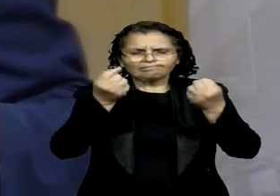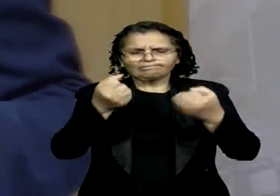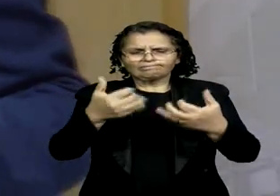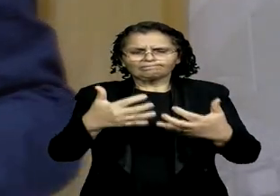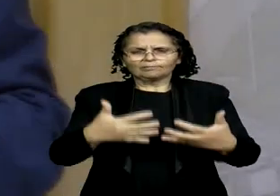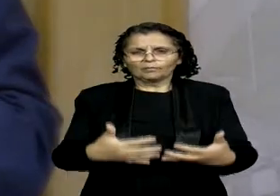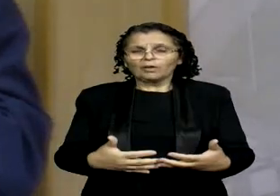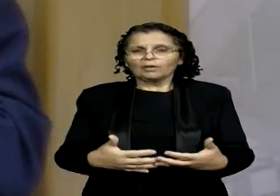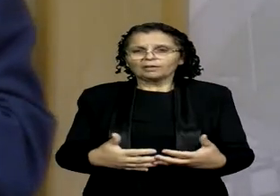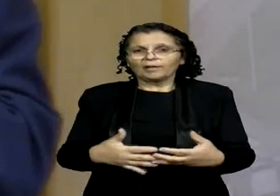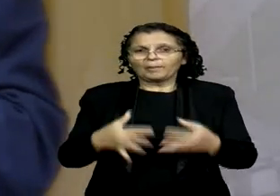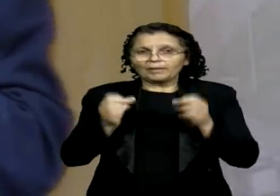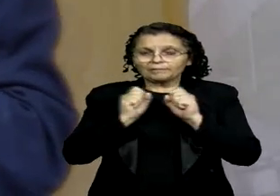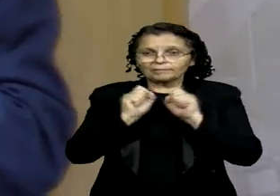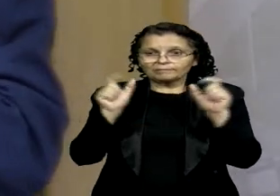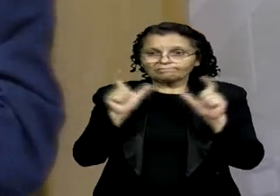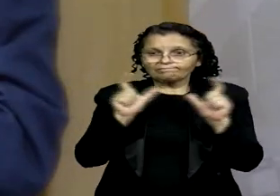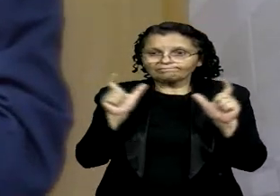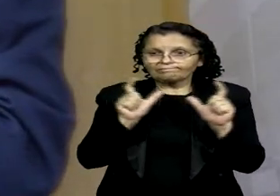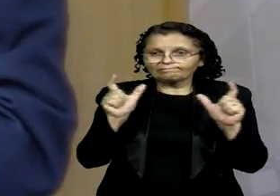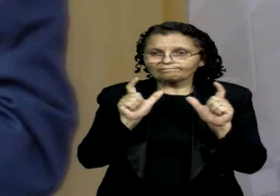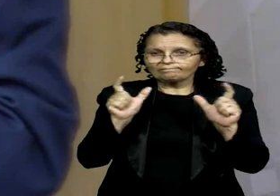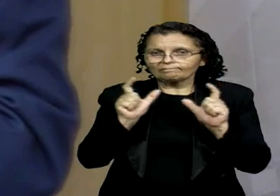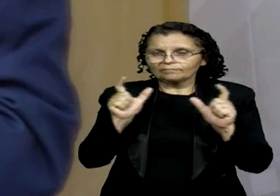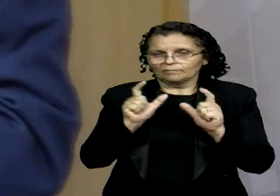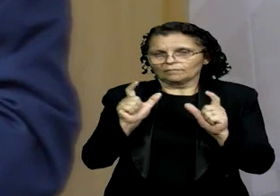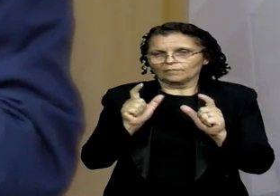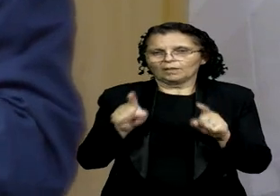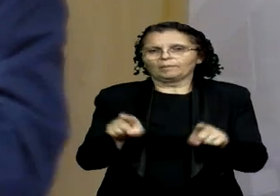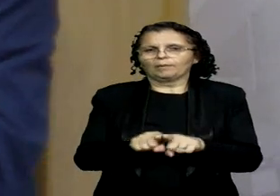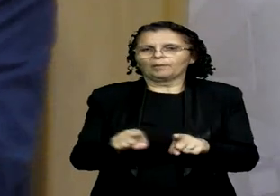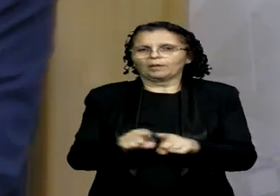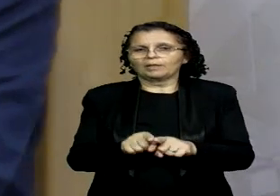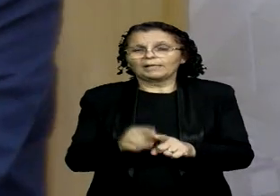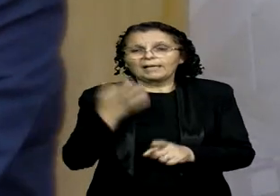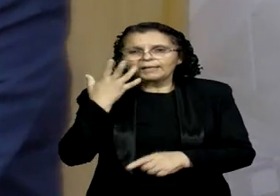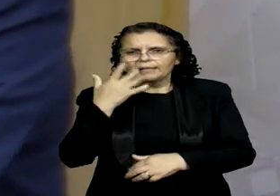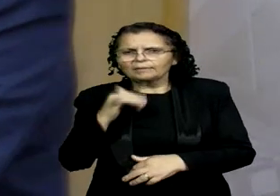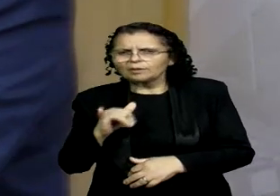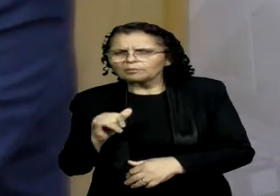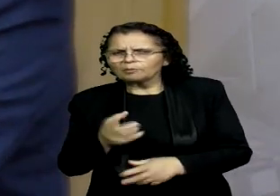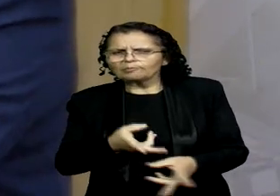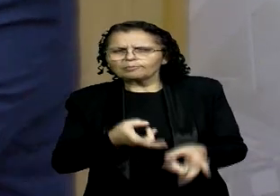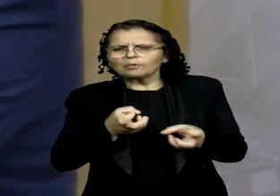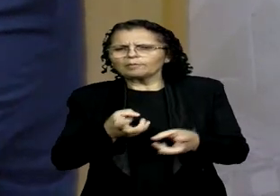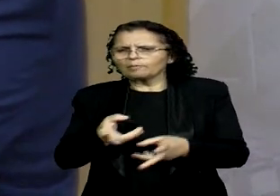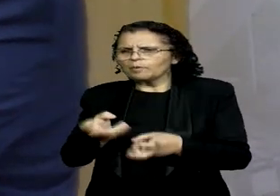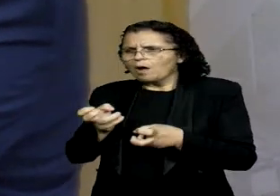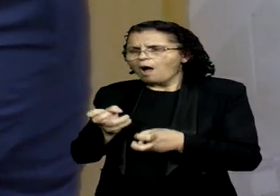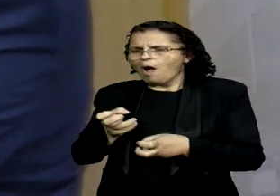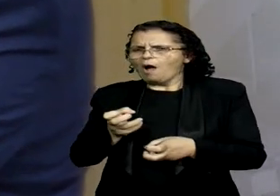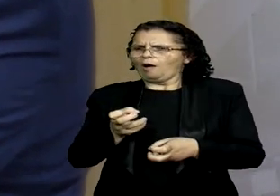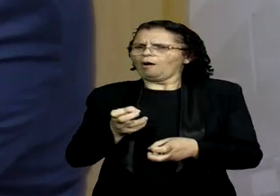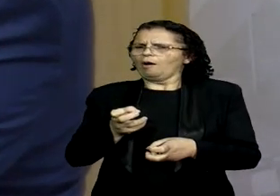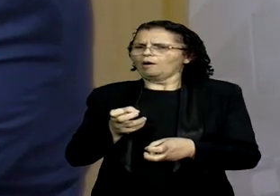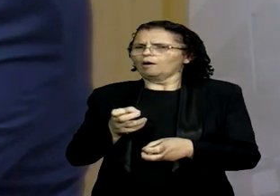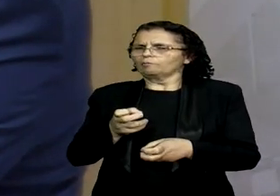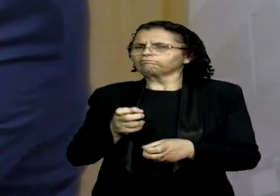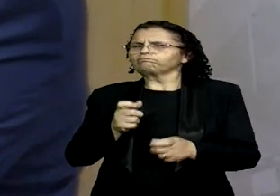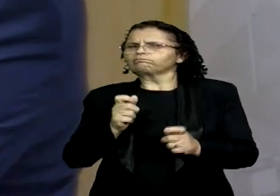municipal, para que as crianças estejam mais alertas também, para que as crianças possam identificar